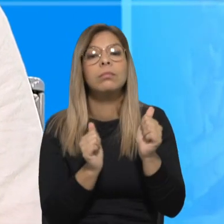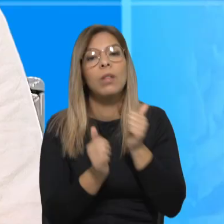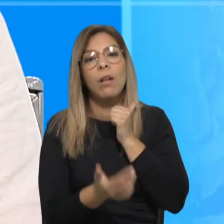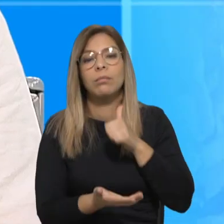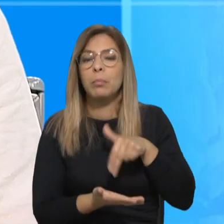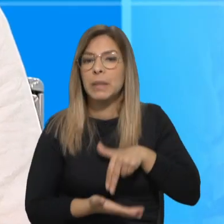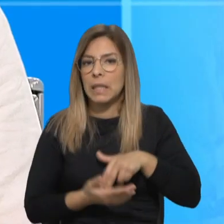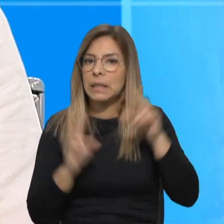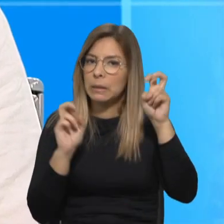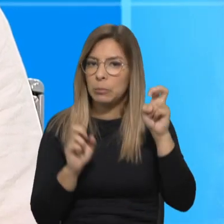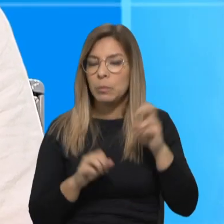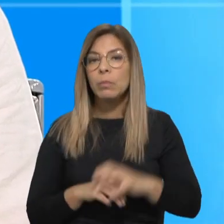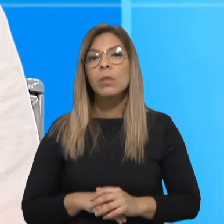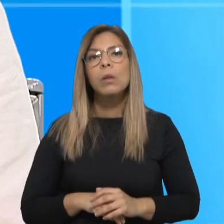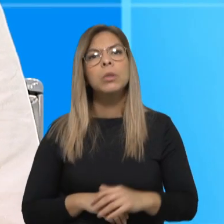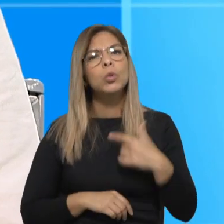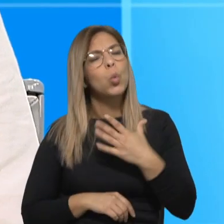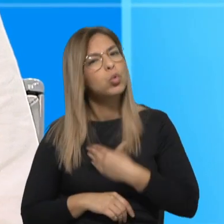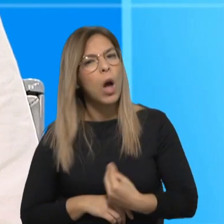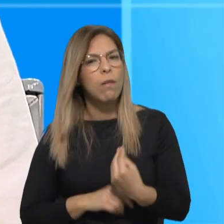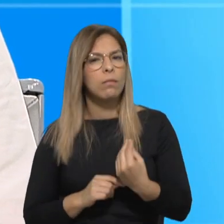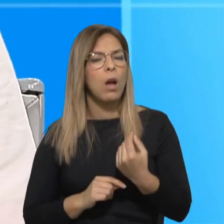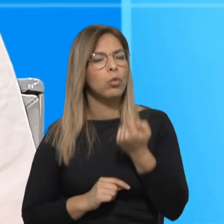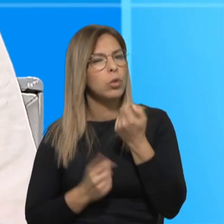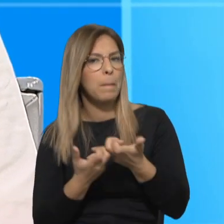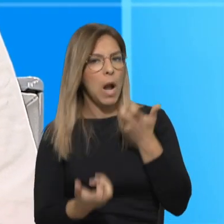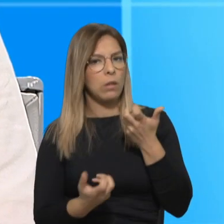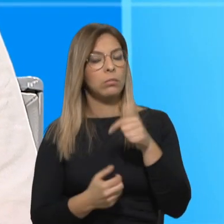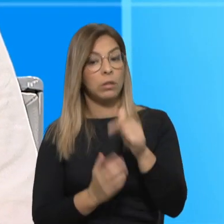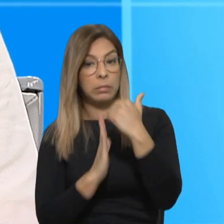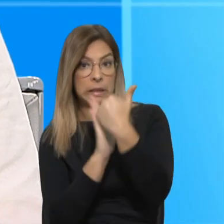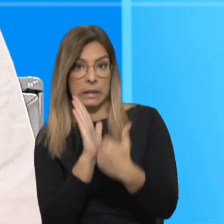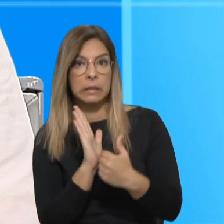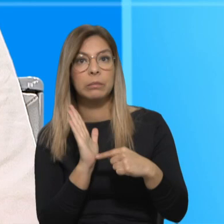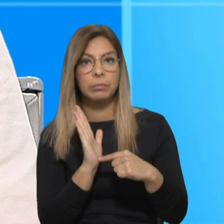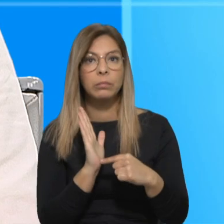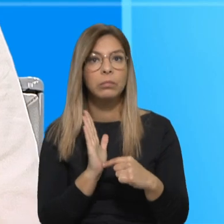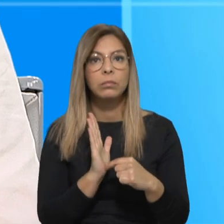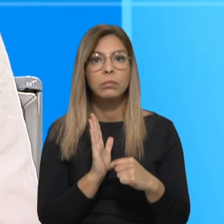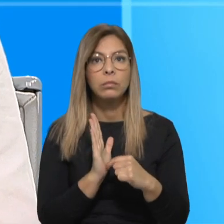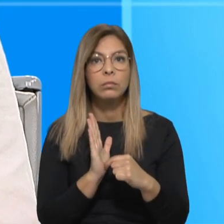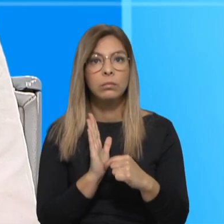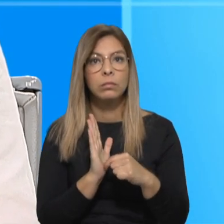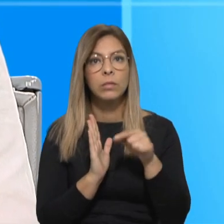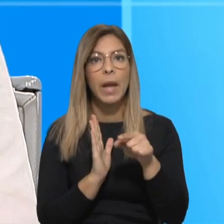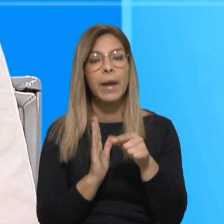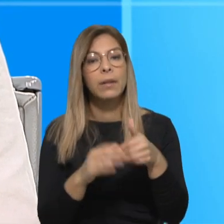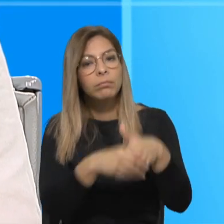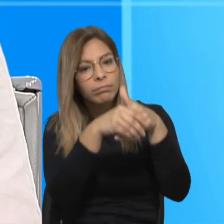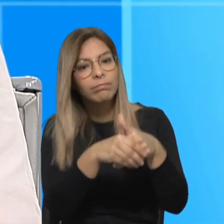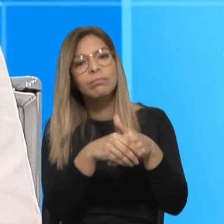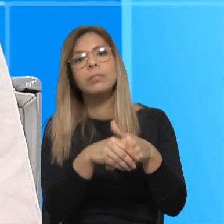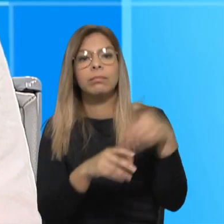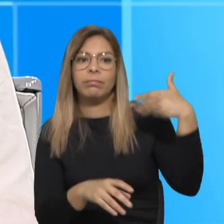tem deixado. Eu gostava, por exemplo, até de destacar aquela mensagem, aquela saudação há